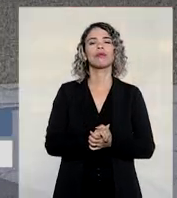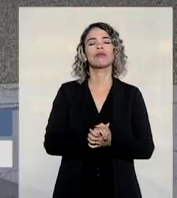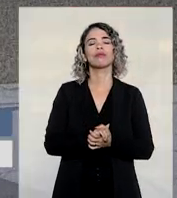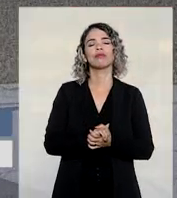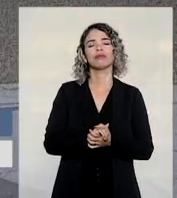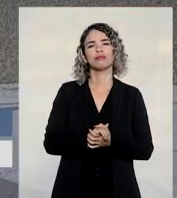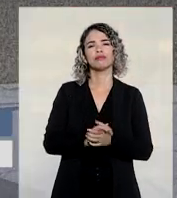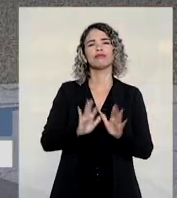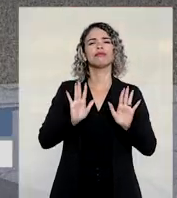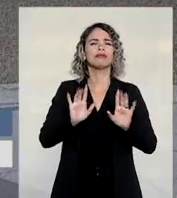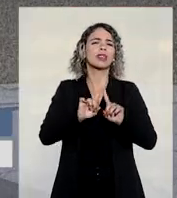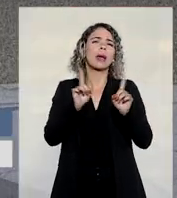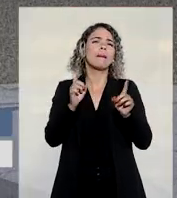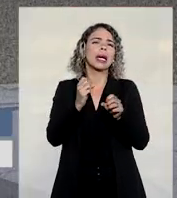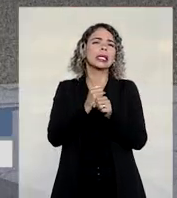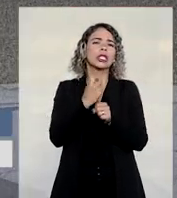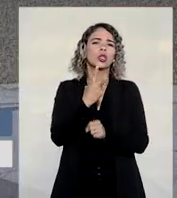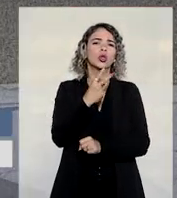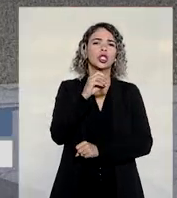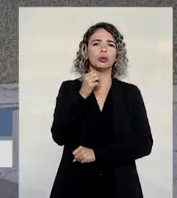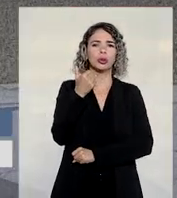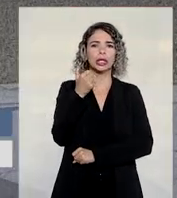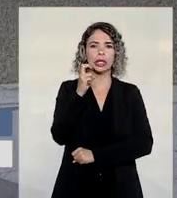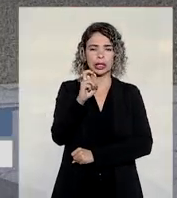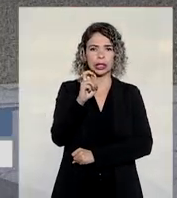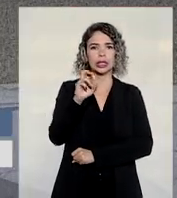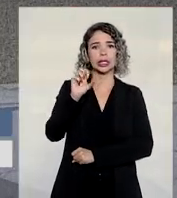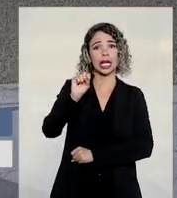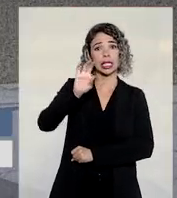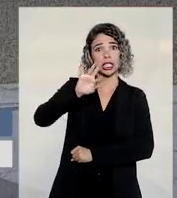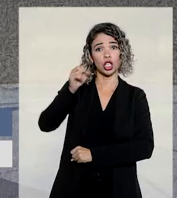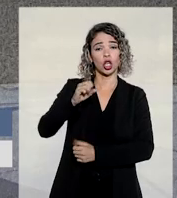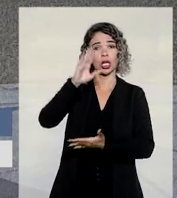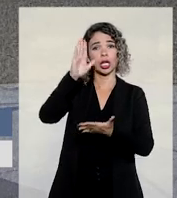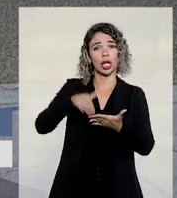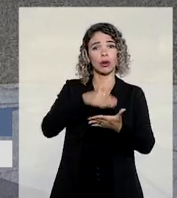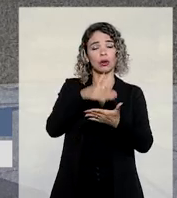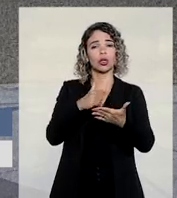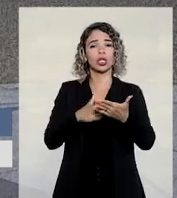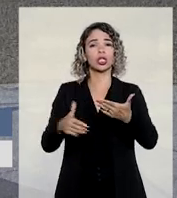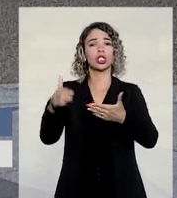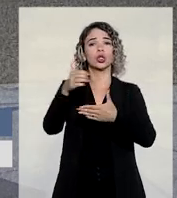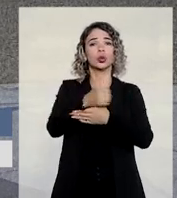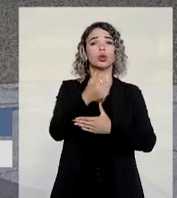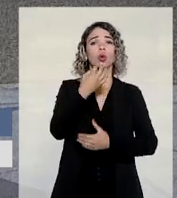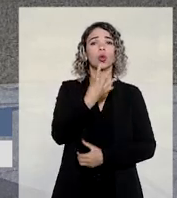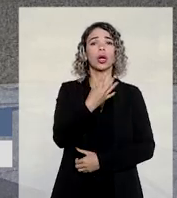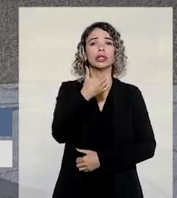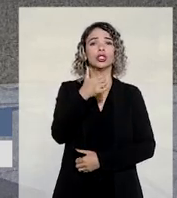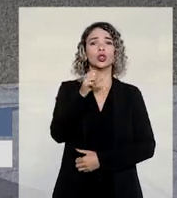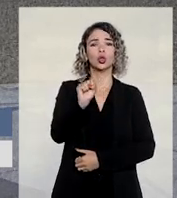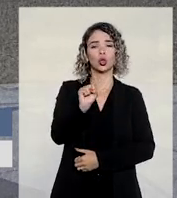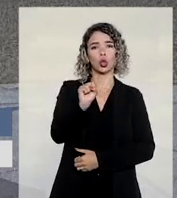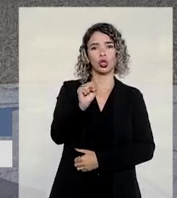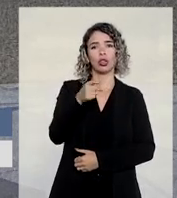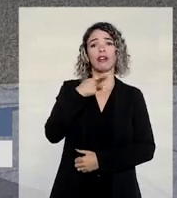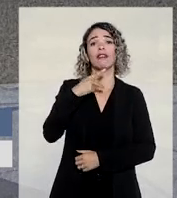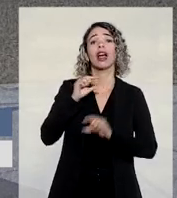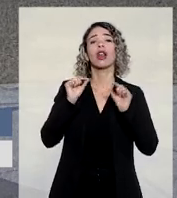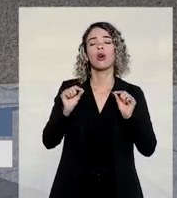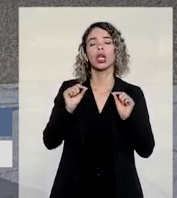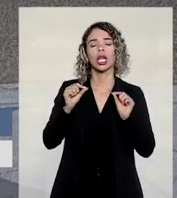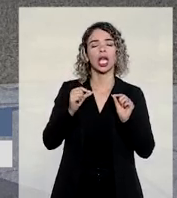ainda com você, professor Renê, em 2015, o STJ cancelou a súmula 418, que dizia o seguinte, abre aspas,